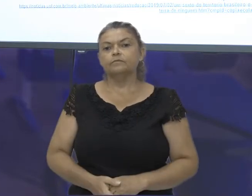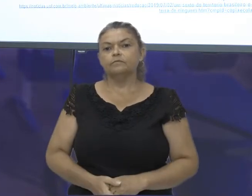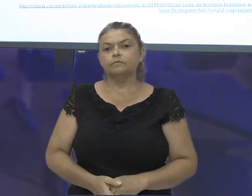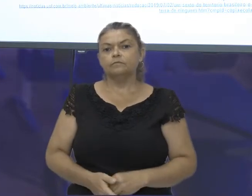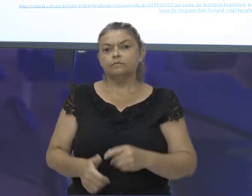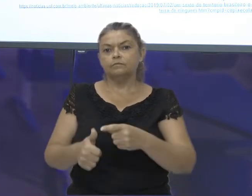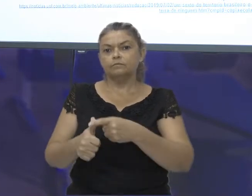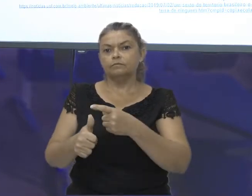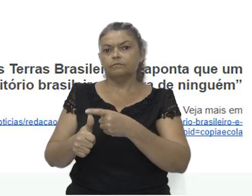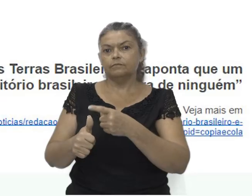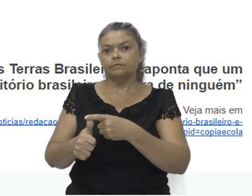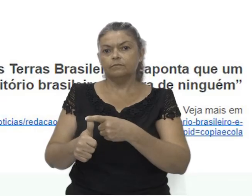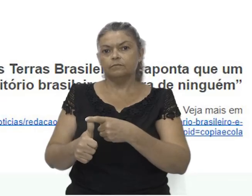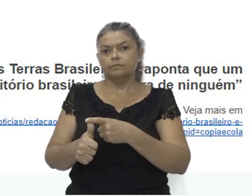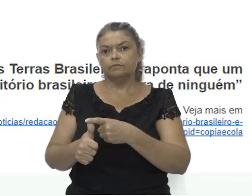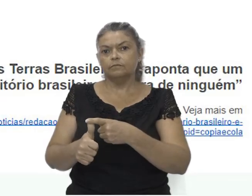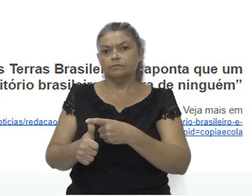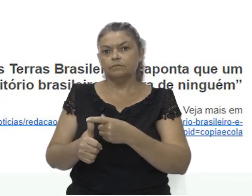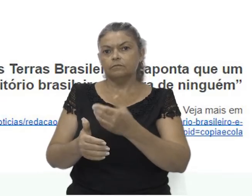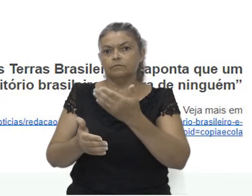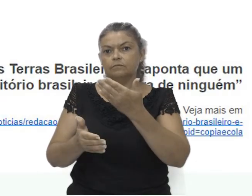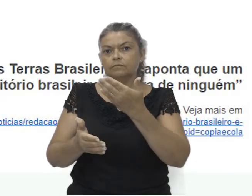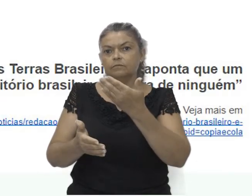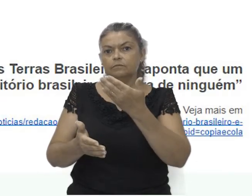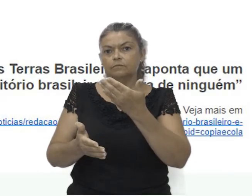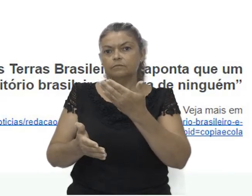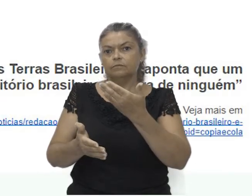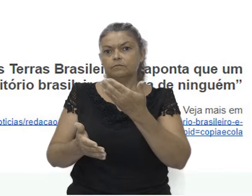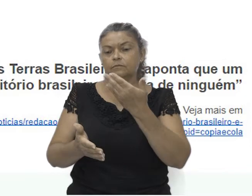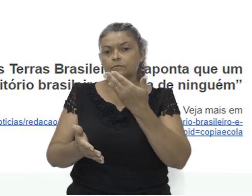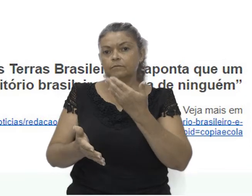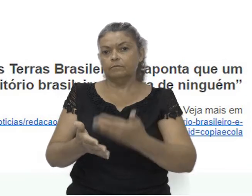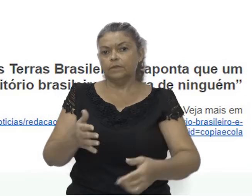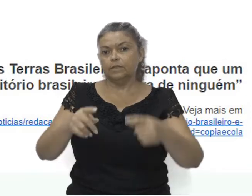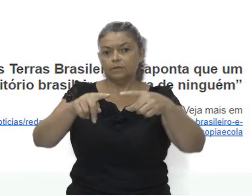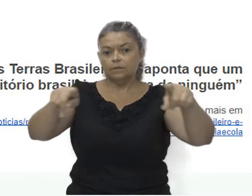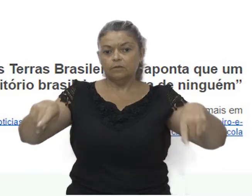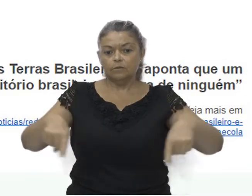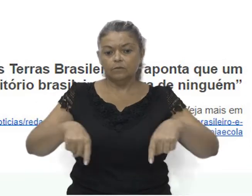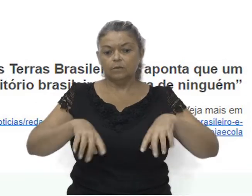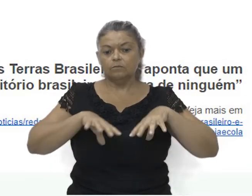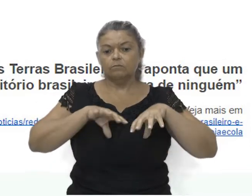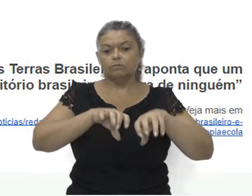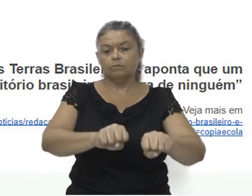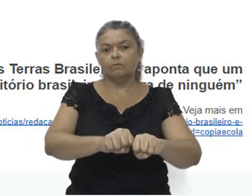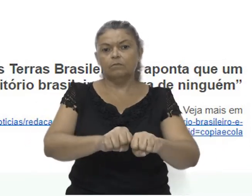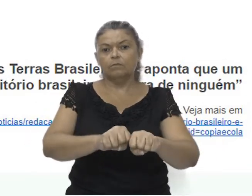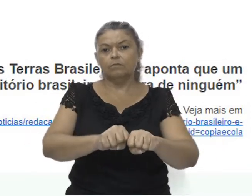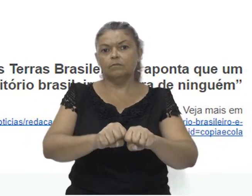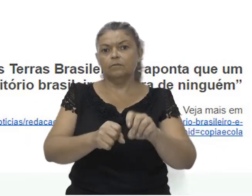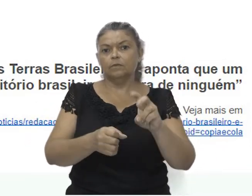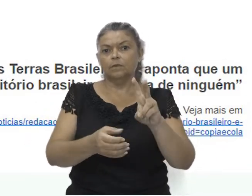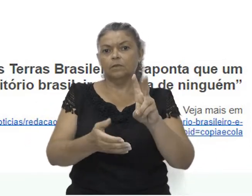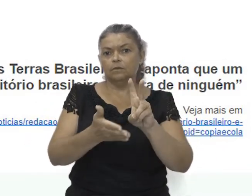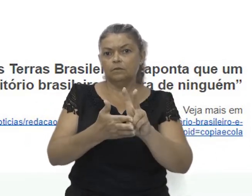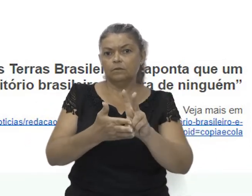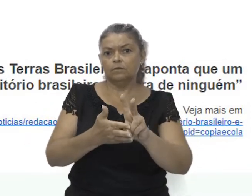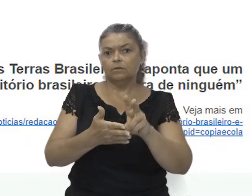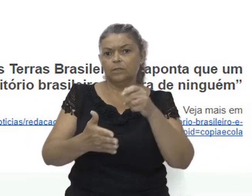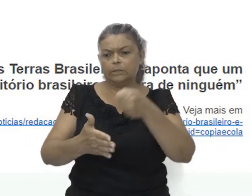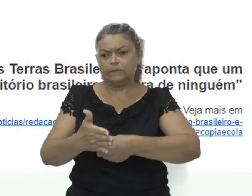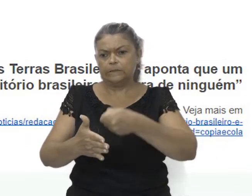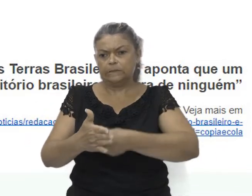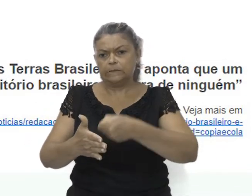A primeira é: perda de territórios indígenas ameaça a segurança alimentar, diz ex-presidente da